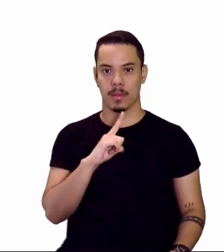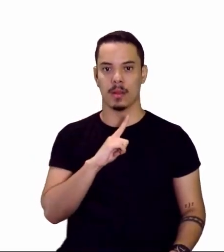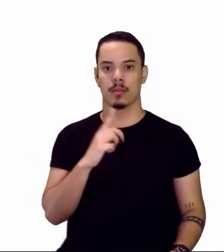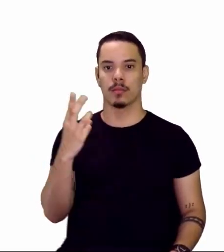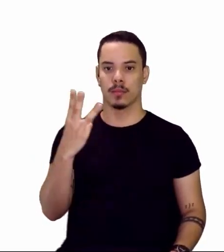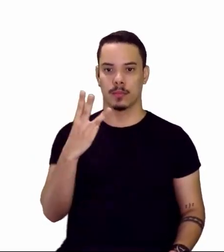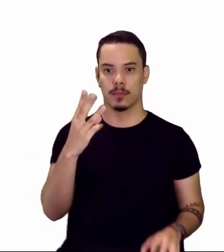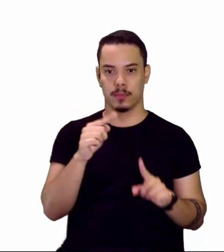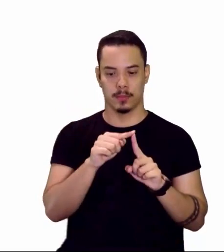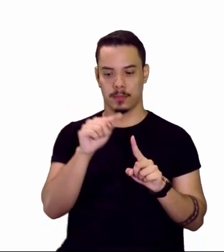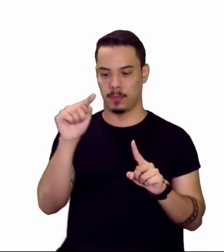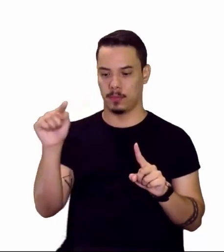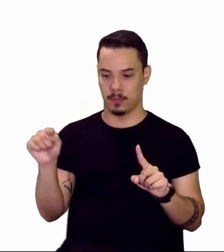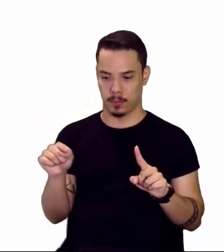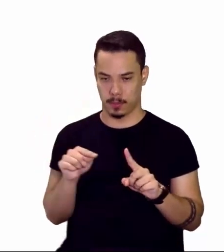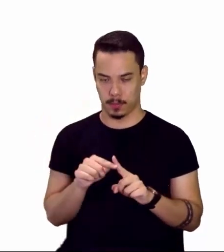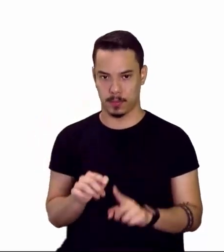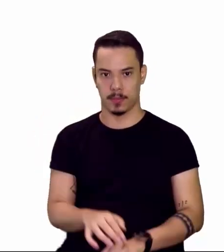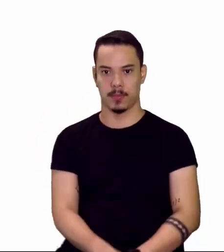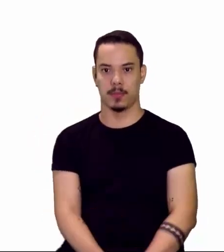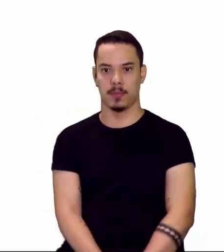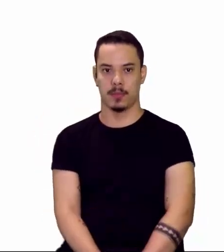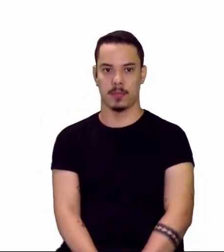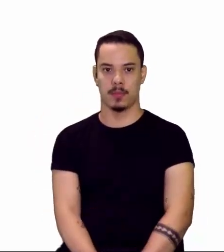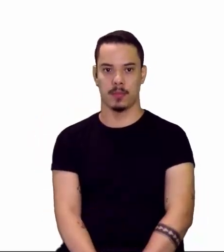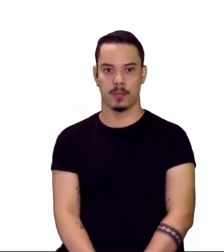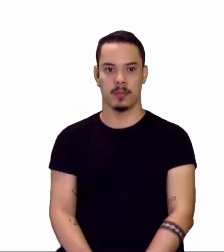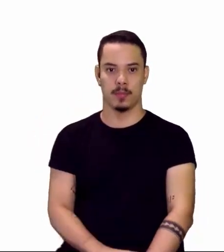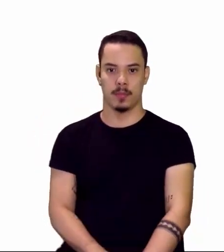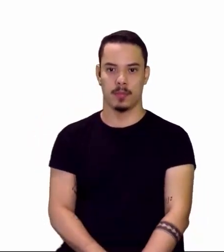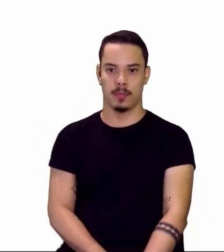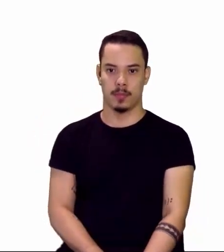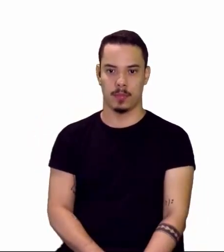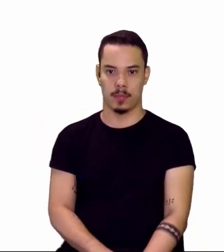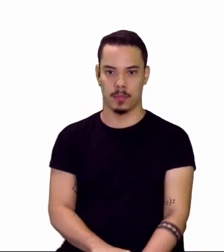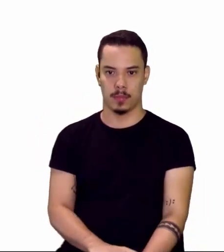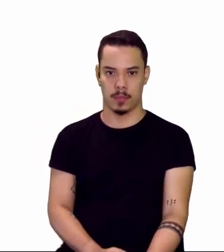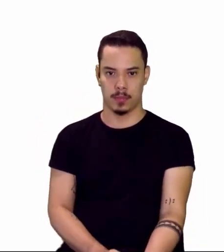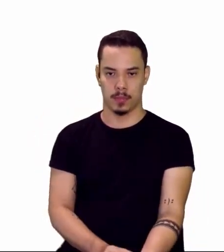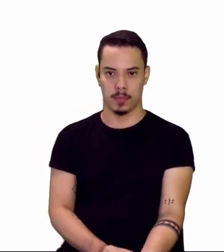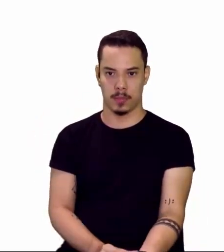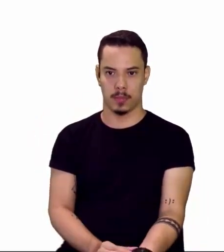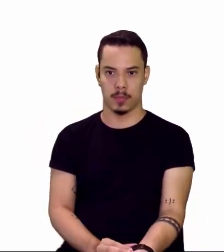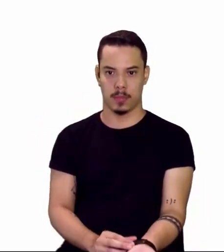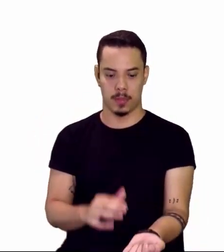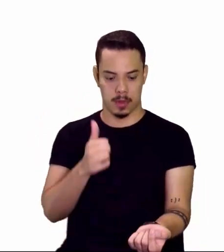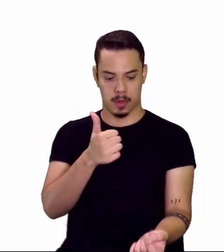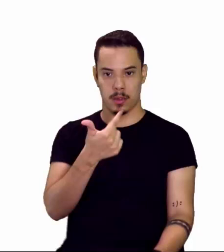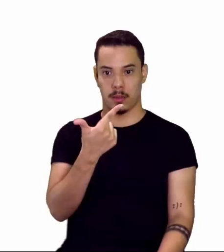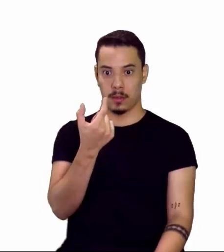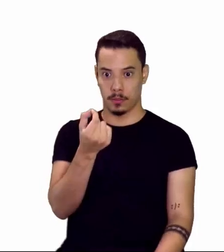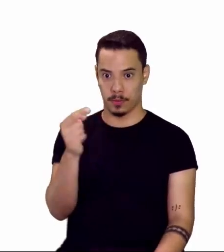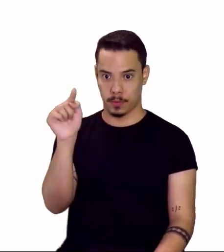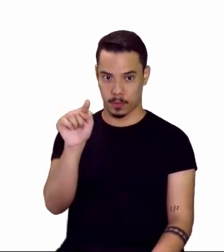plana, ou triangular, cujo ângulo entre os seus ligantes é de 120